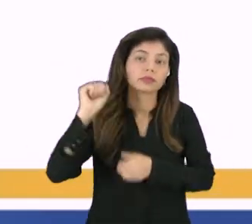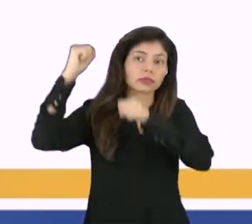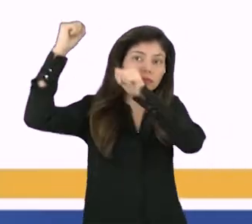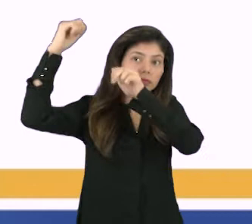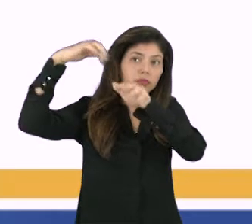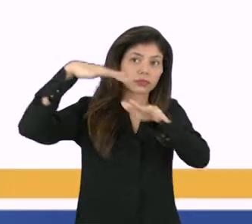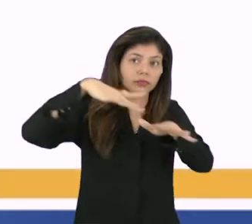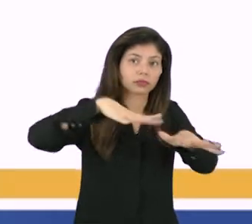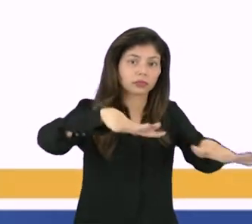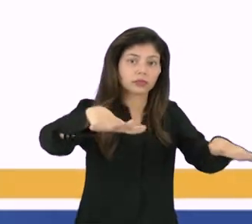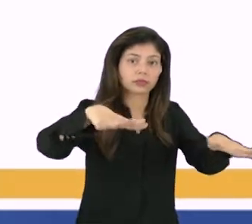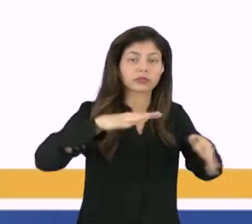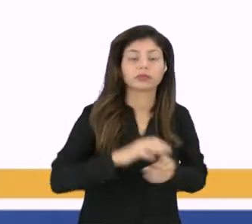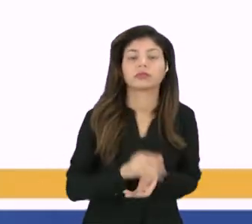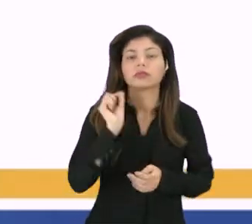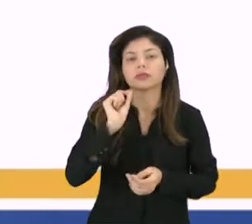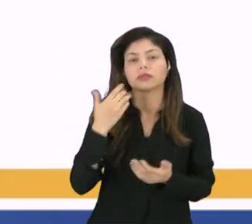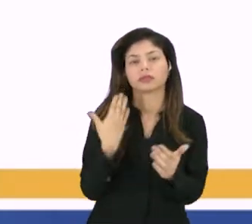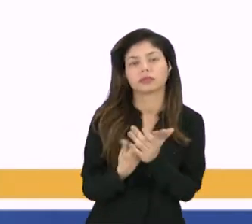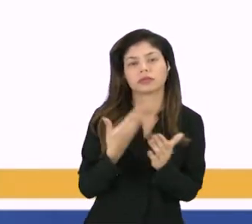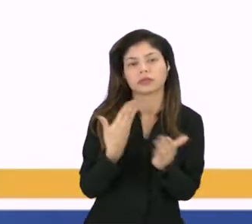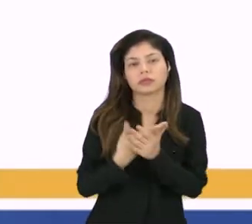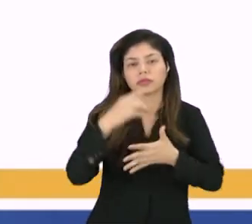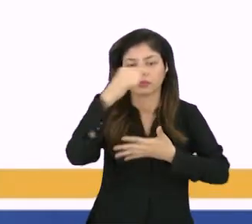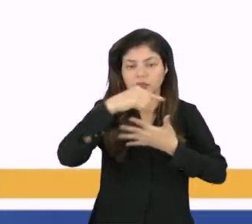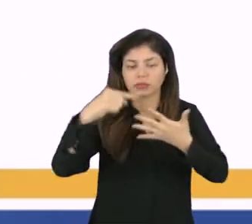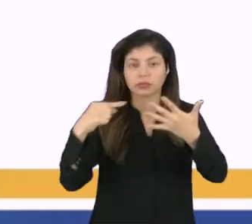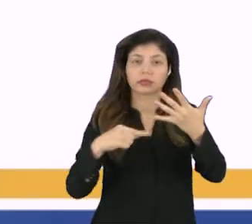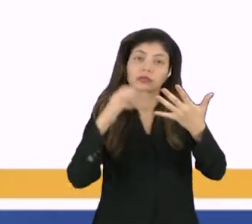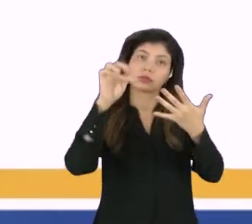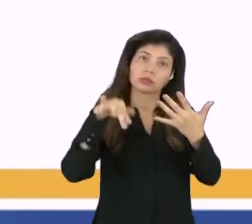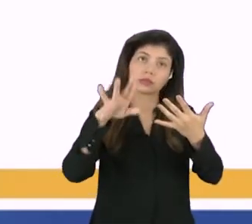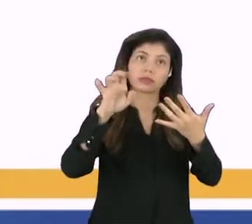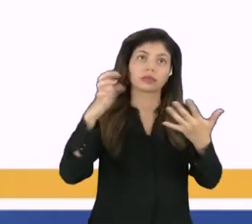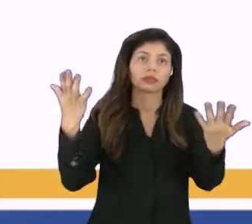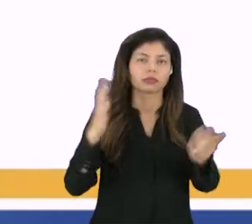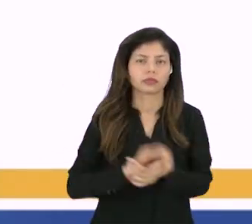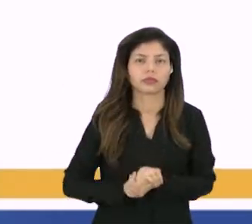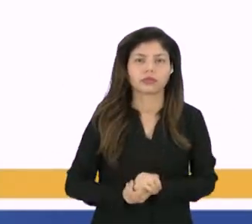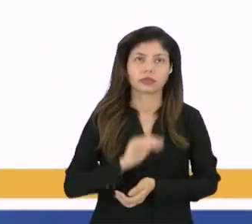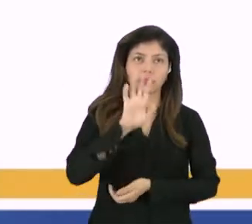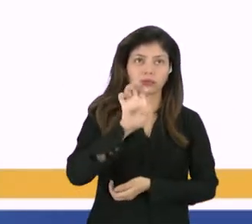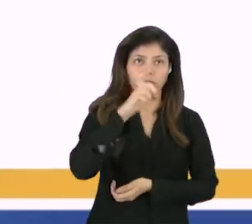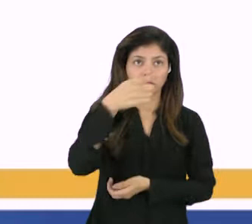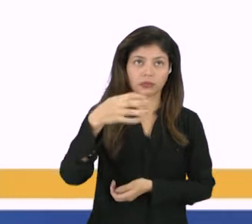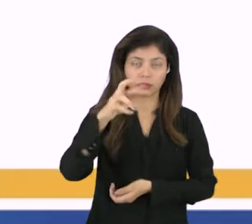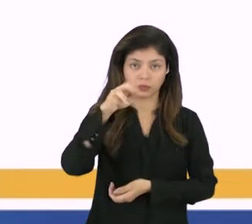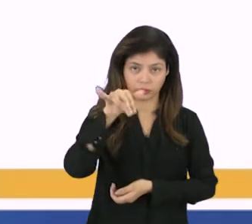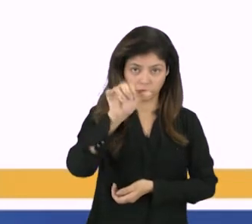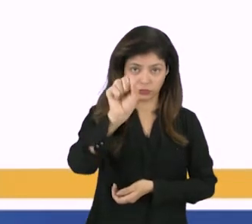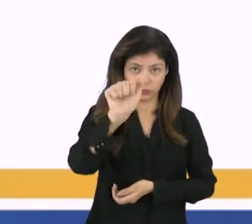aulas anteriores, vamos estudar os tipos de fontes de luz. Então, pessoal, nós temos uma